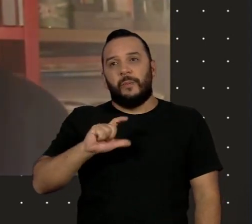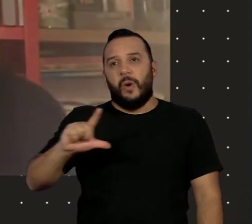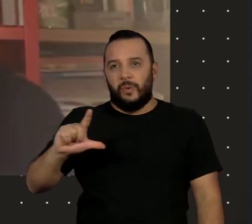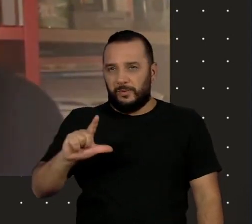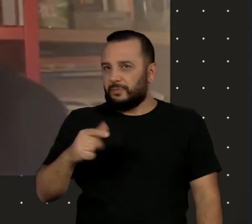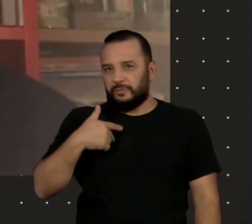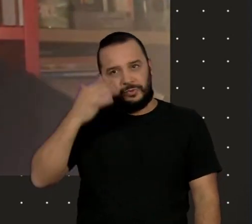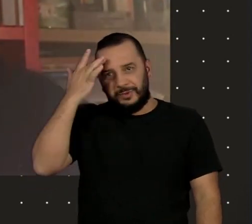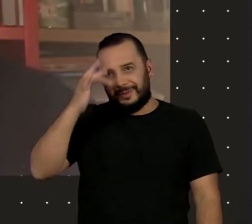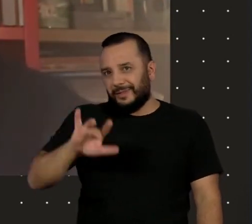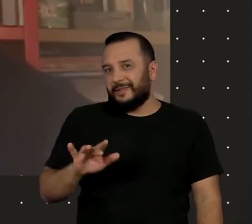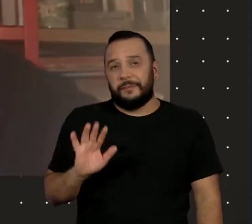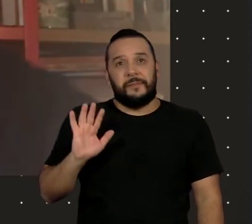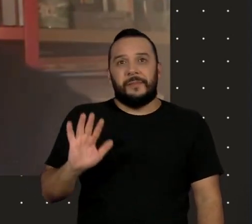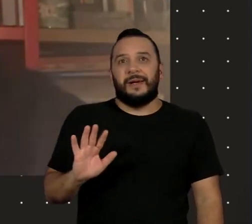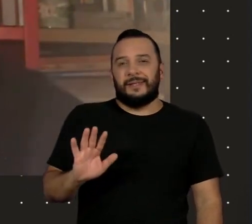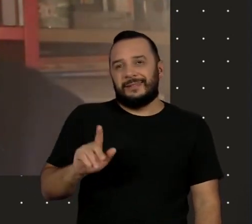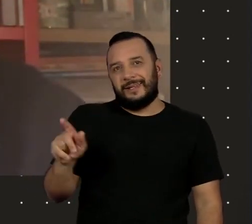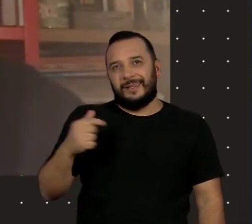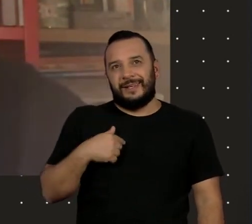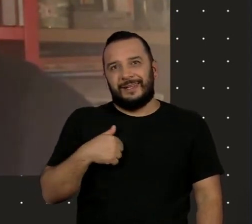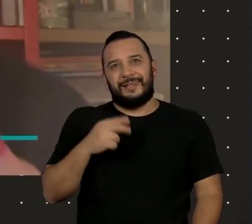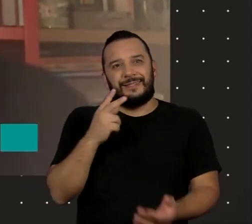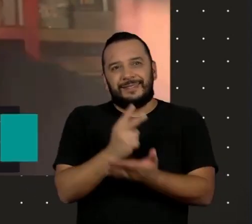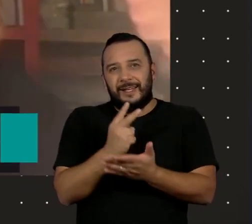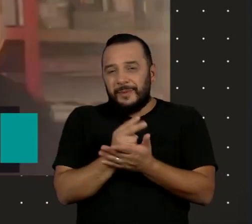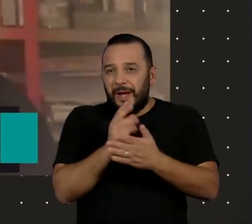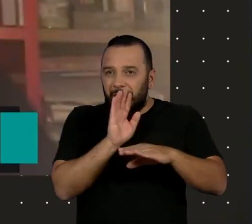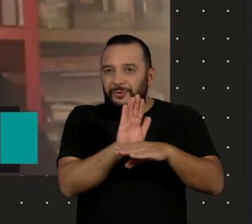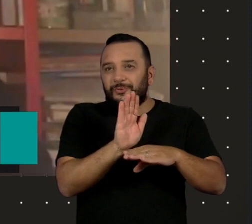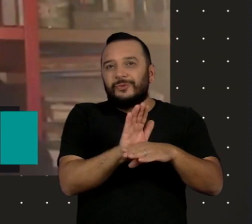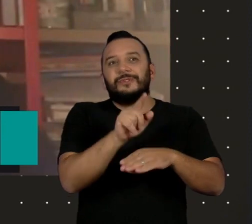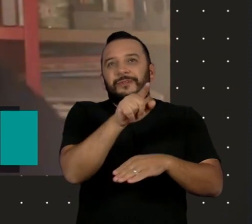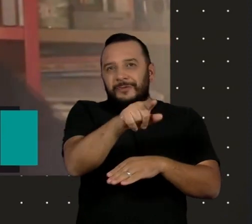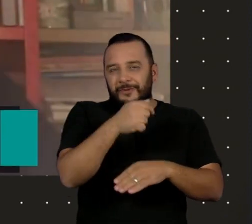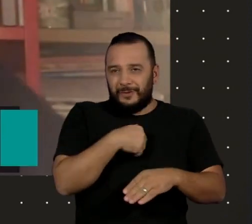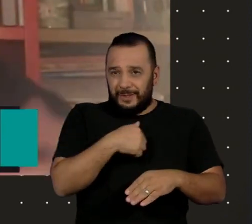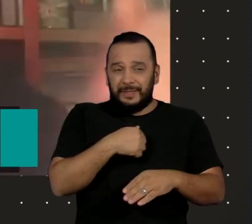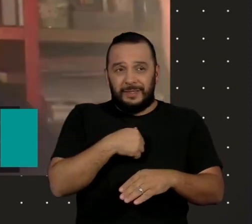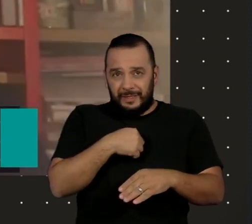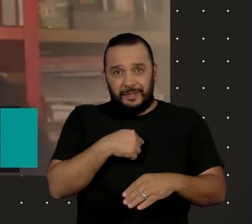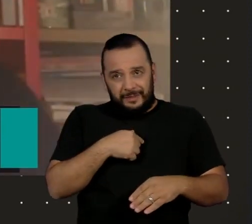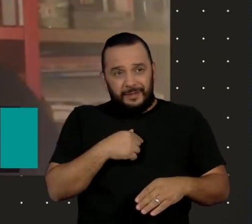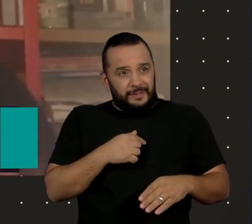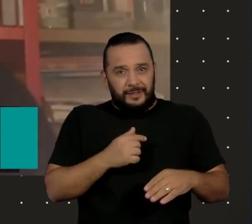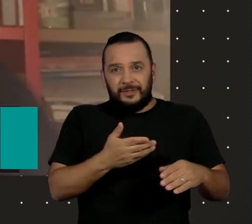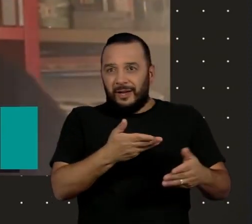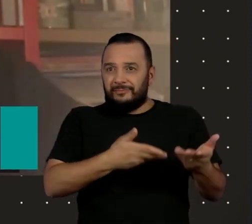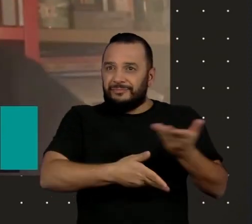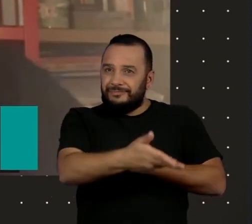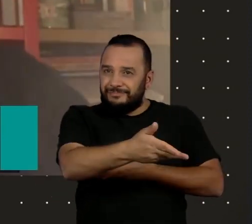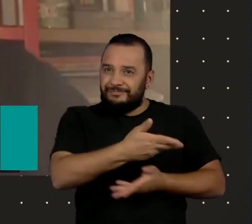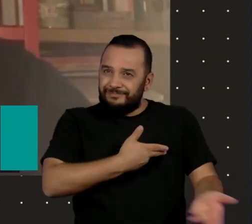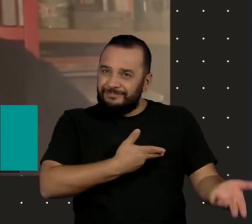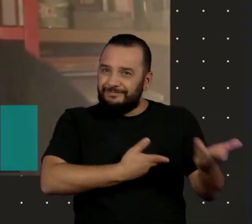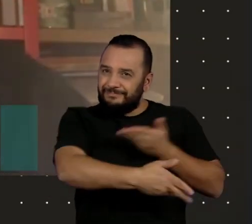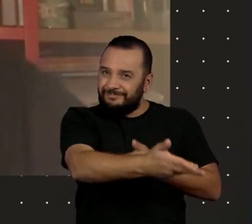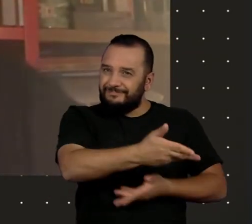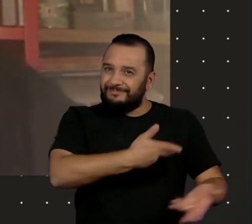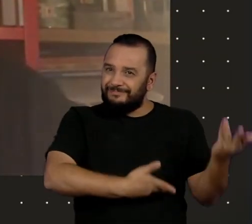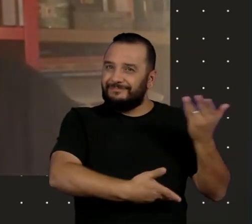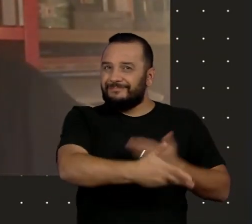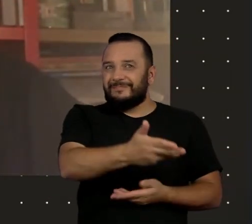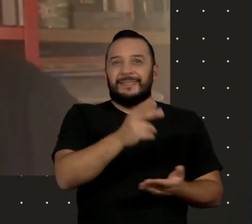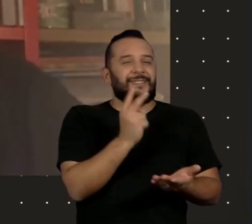que ele tá sempre te mandando a melhor bola para você pegar e mandar para ele bem, para ele mandar bem, para você mandar bem. Então é um jogo sempre de